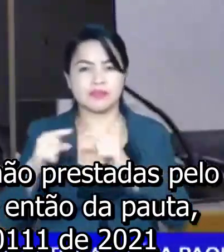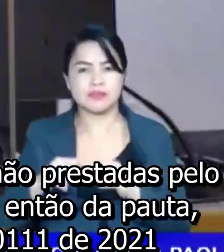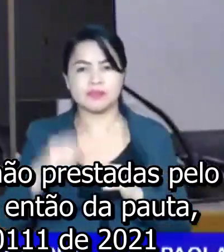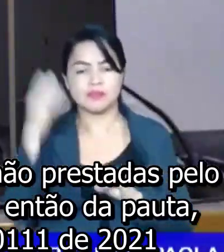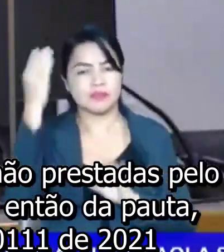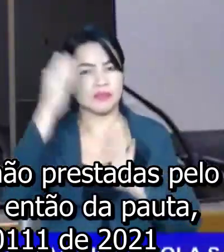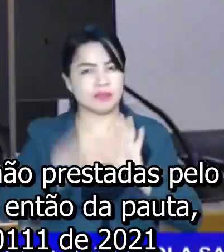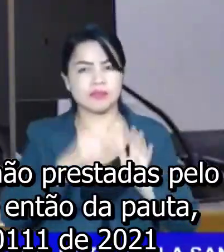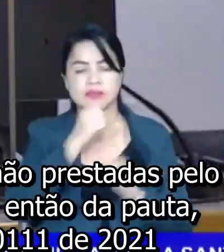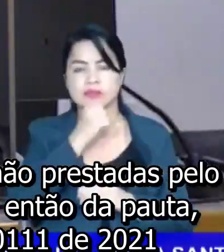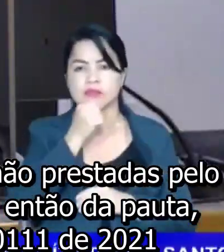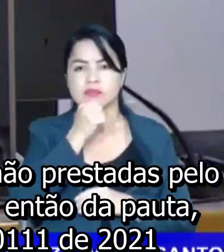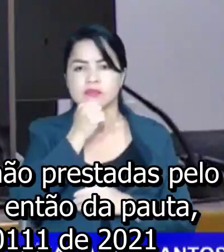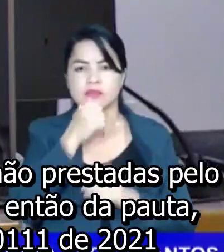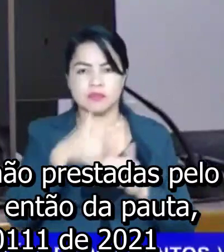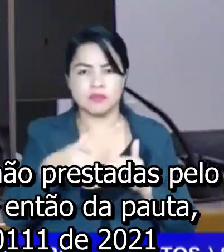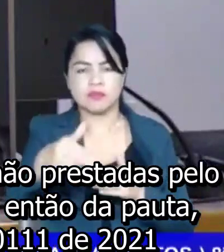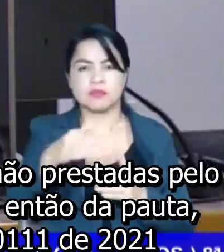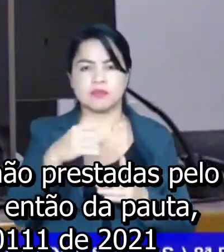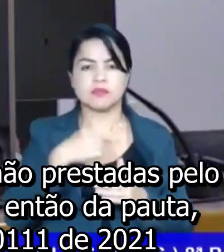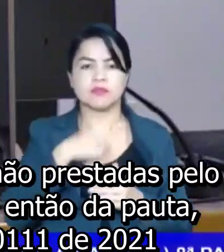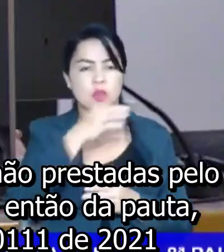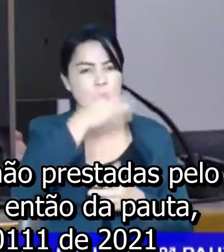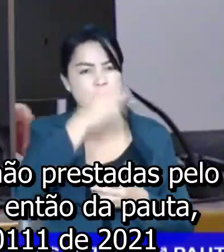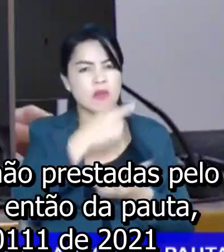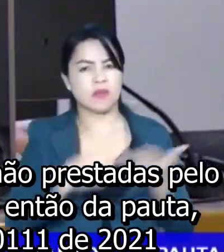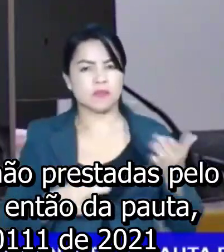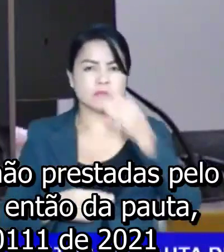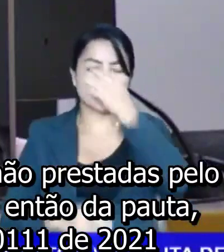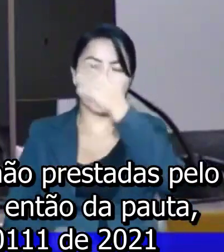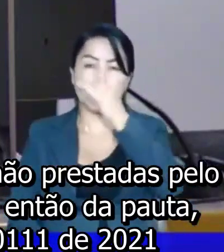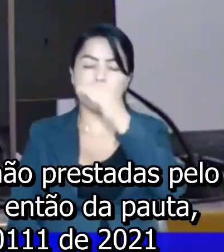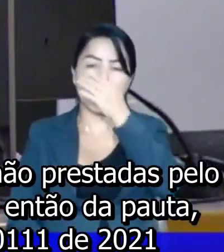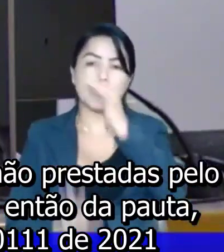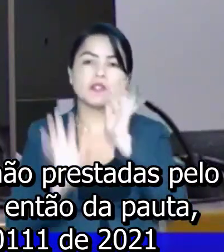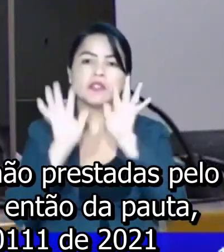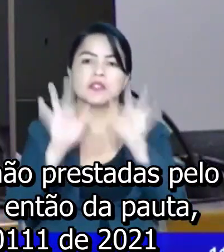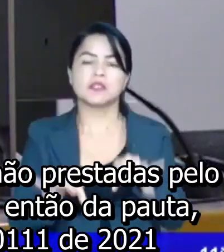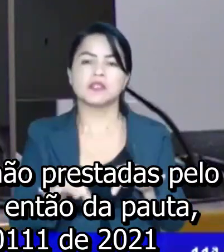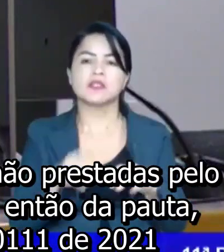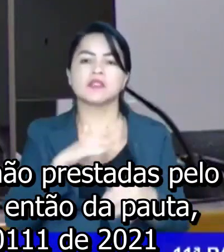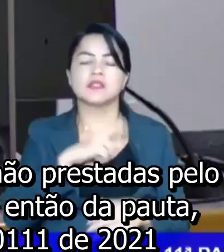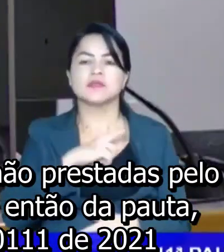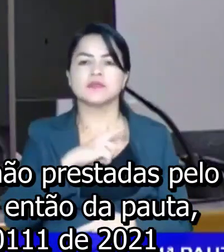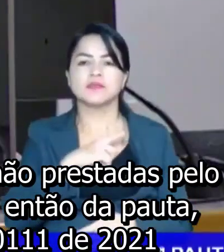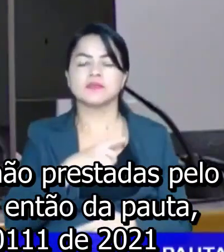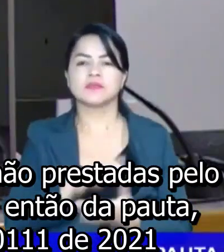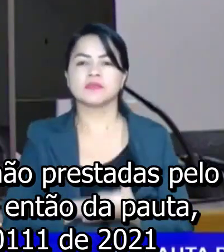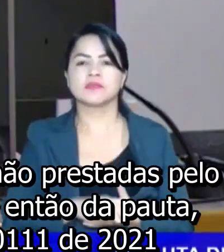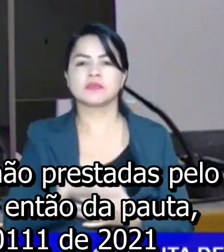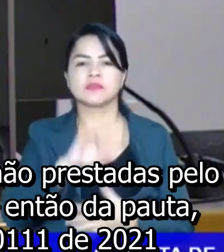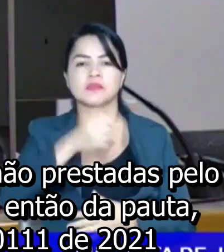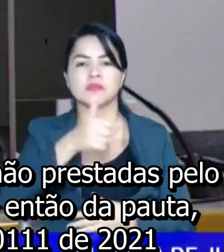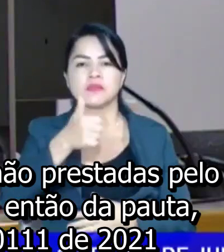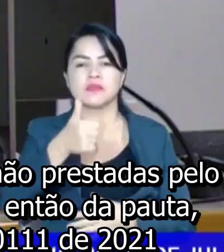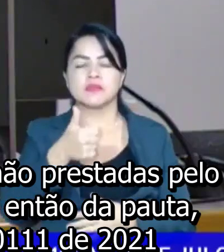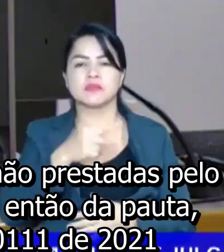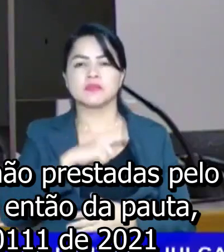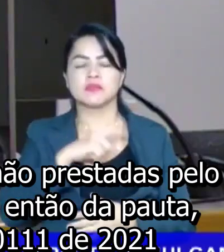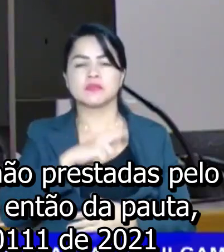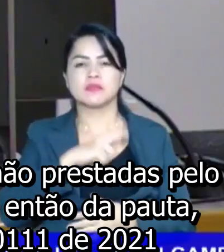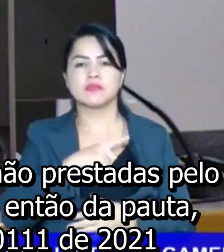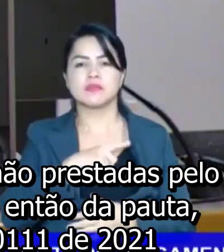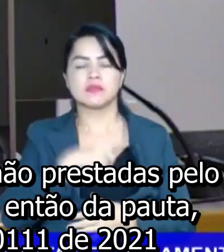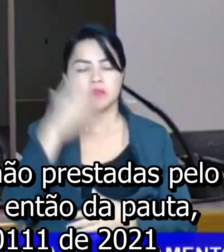João Lages. Em sua mesa, desembargador João Lages, fazendo leitura dos papéis em sua mesa. 11, desembargador Carmo,